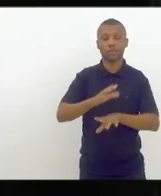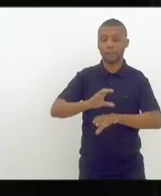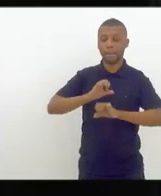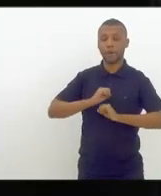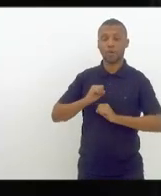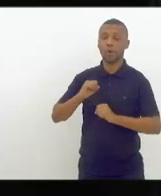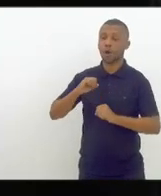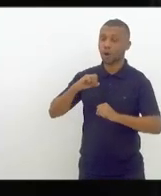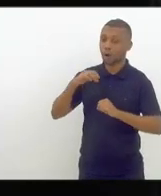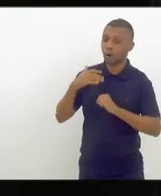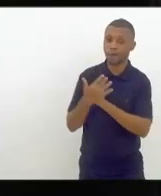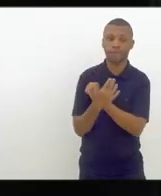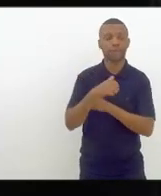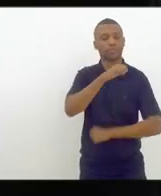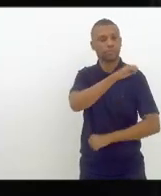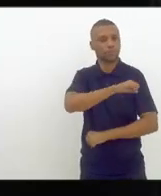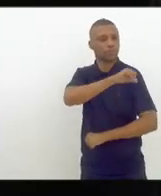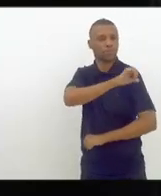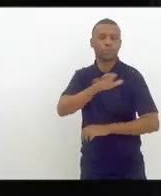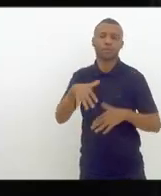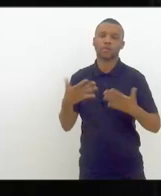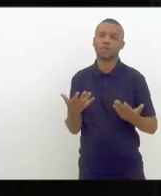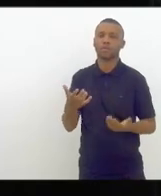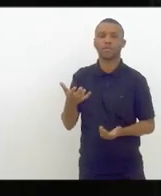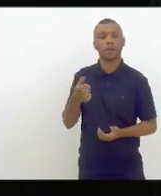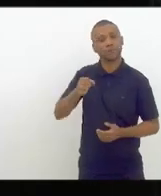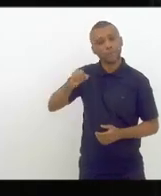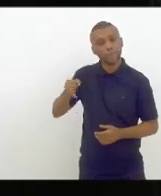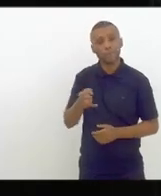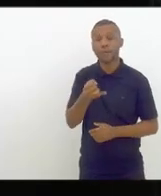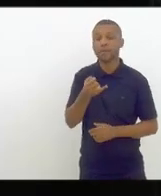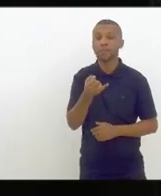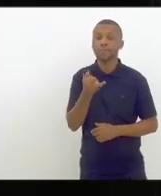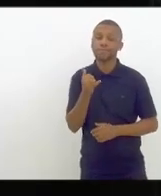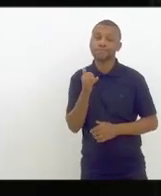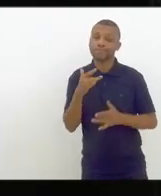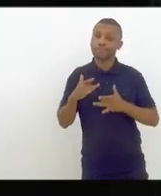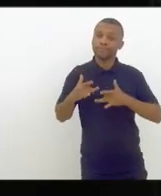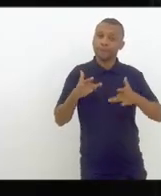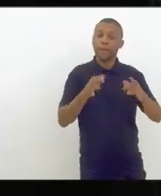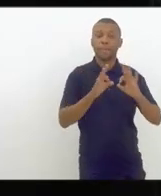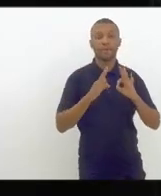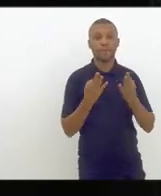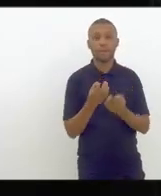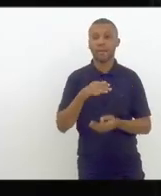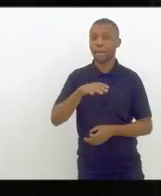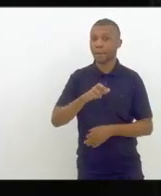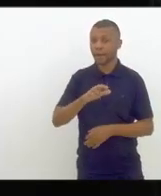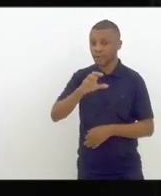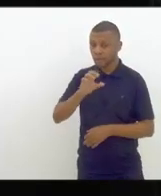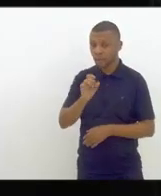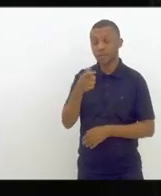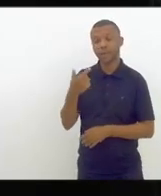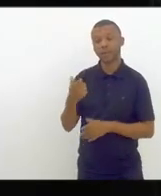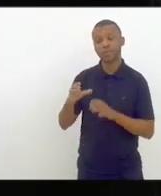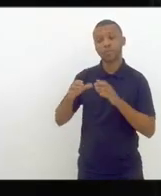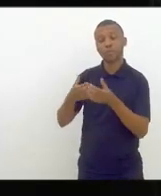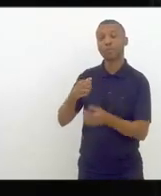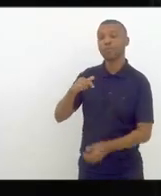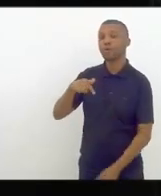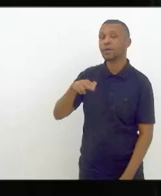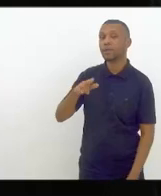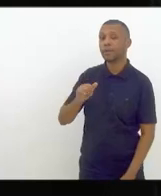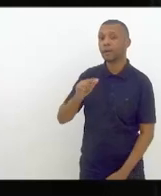Então, eu quero deixar aqui para a família do Márcio, que são ali do Quilombo Sacopã, para o pai